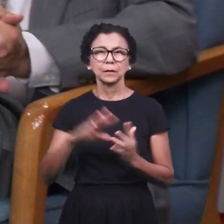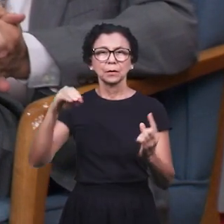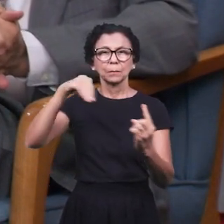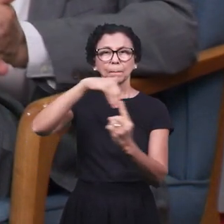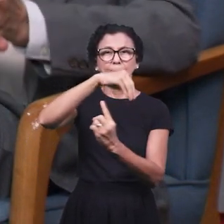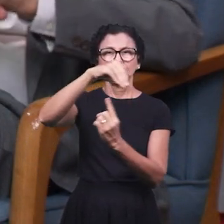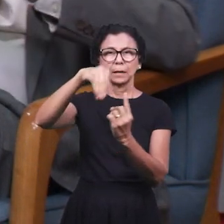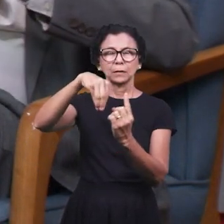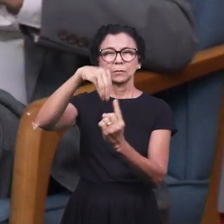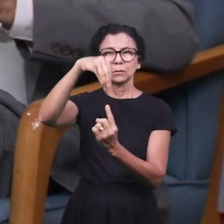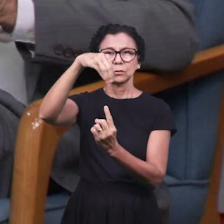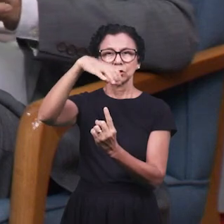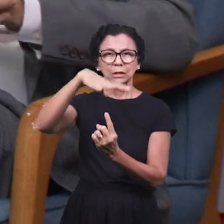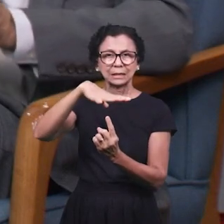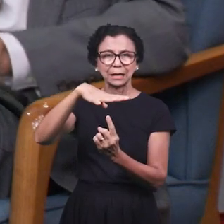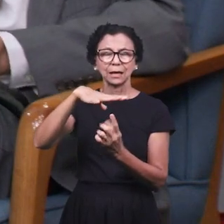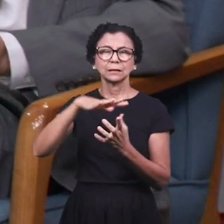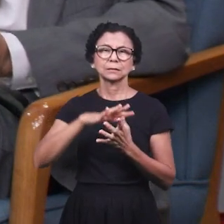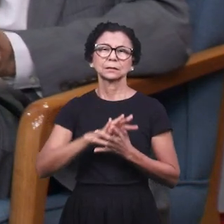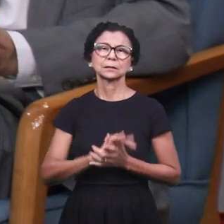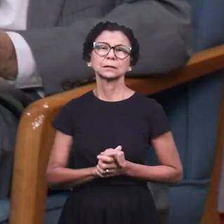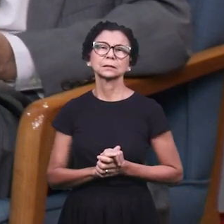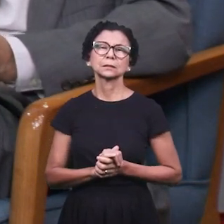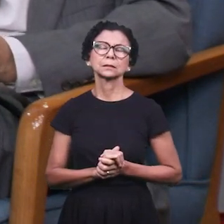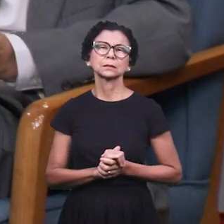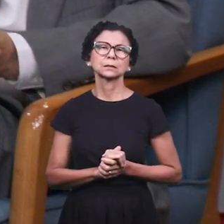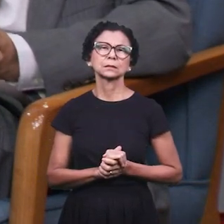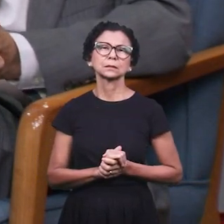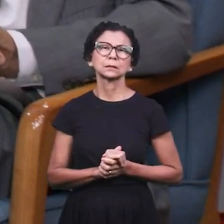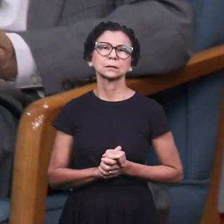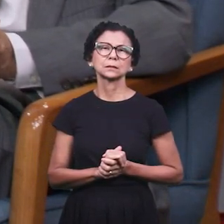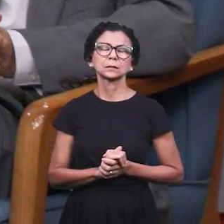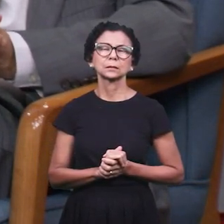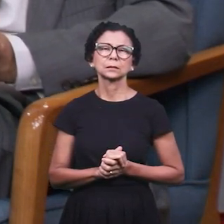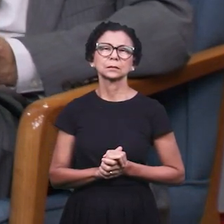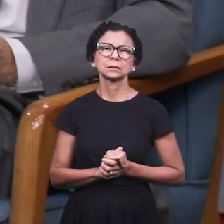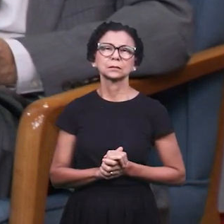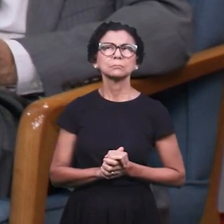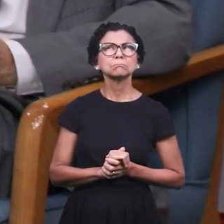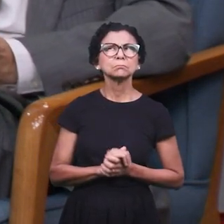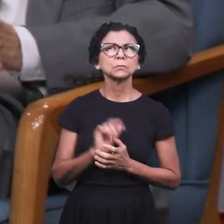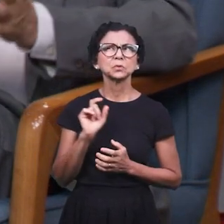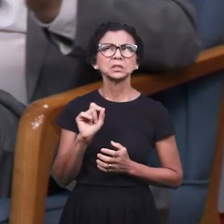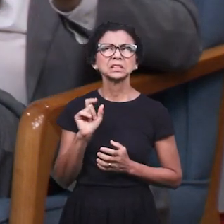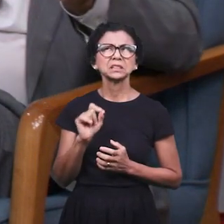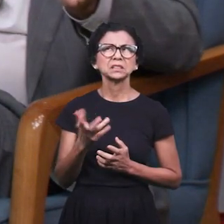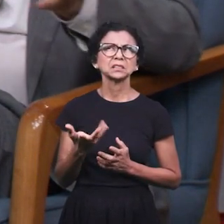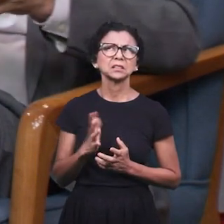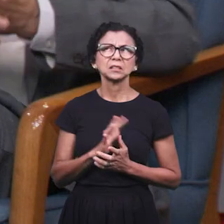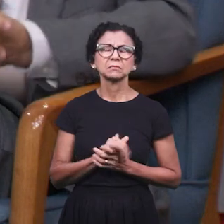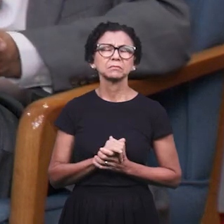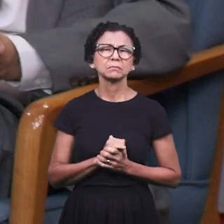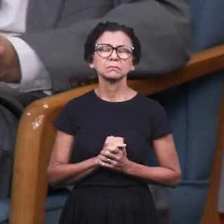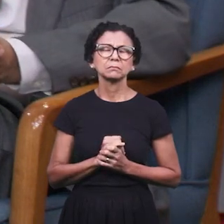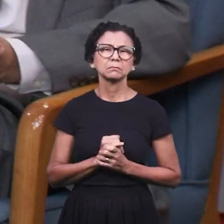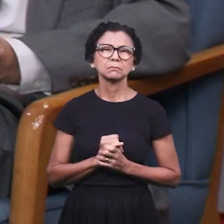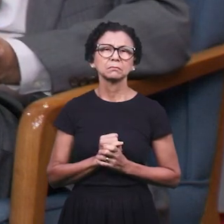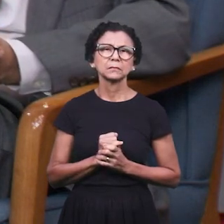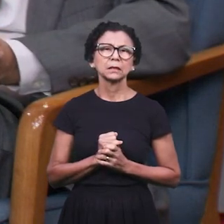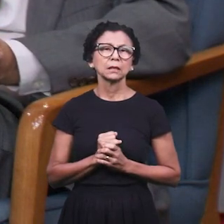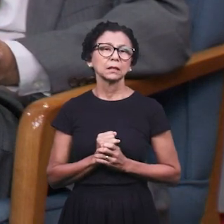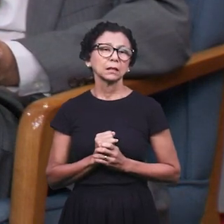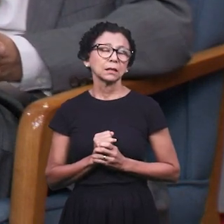graça, né? Nós falamos num dos nossos cultos de terça-feira mostrando recursos da graça. O que são recursos da